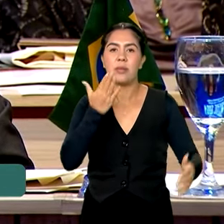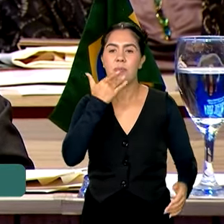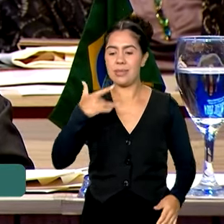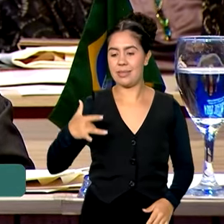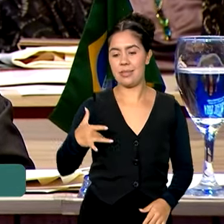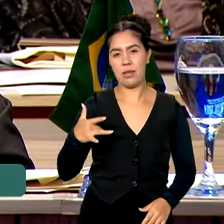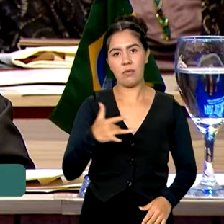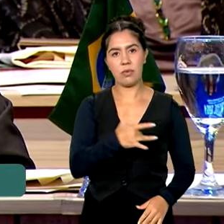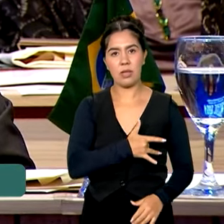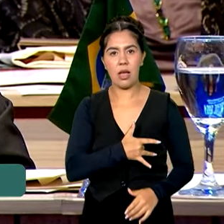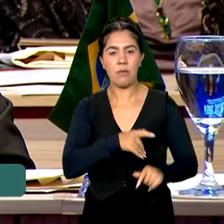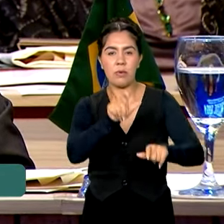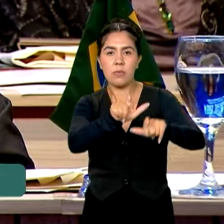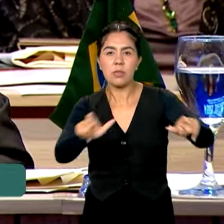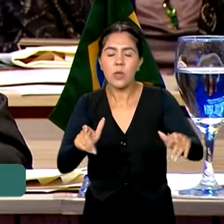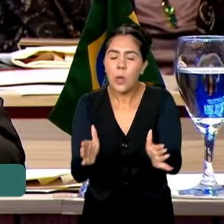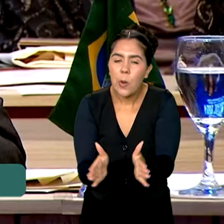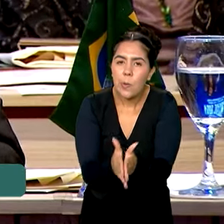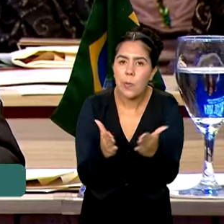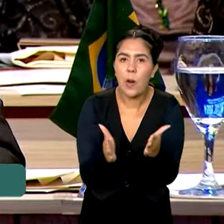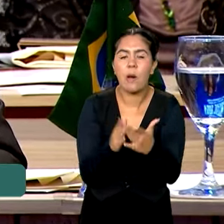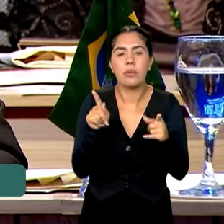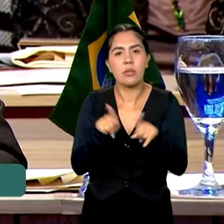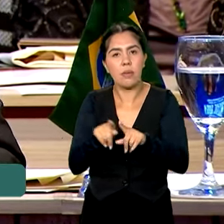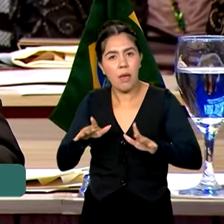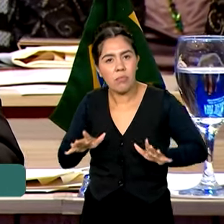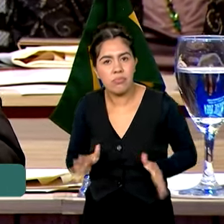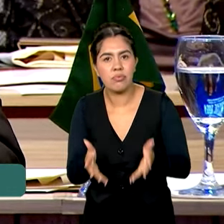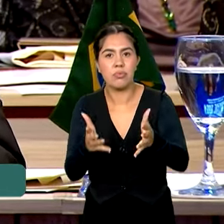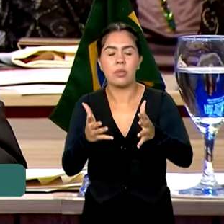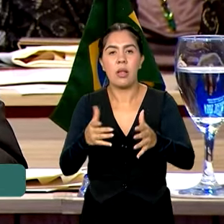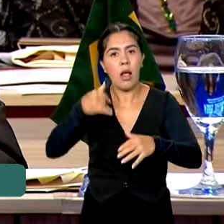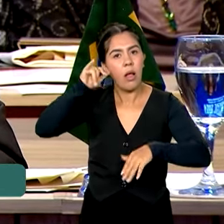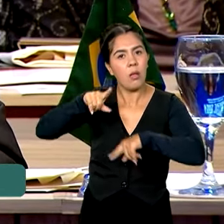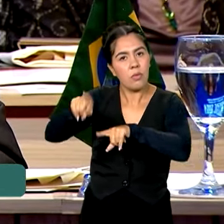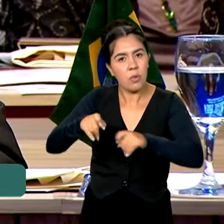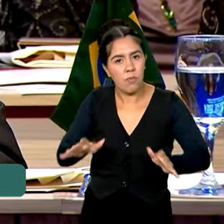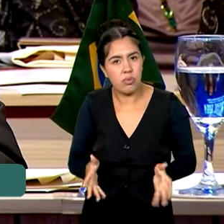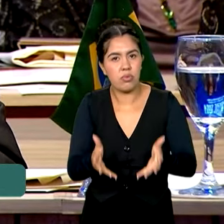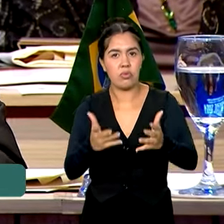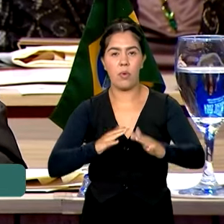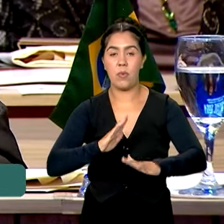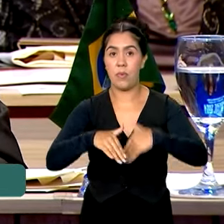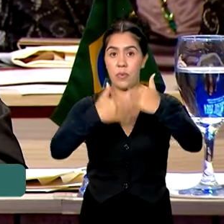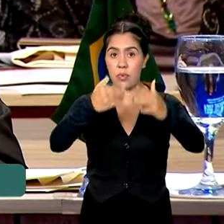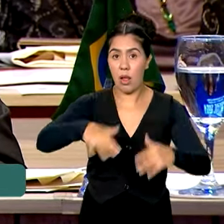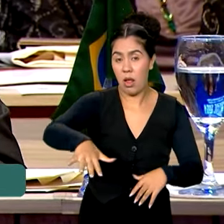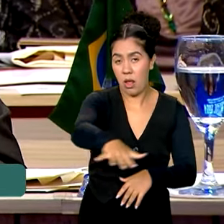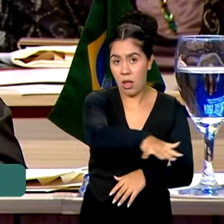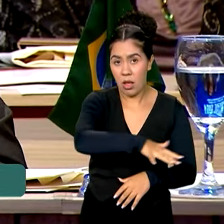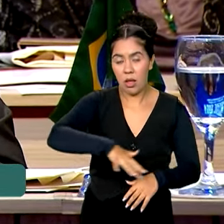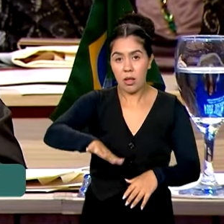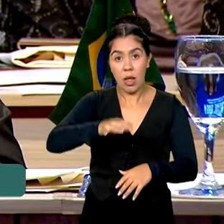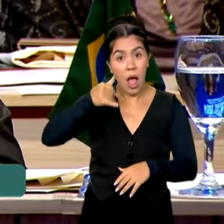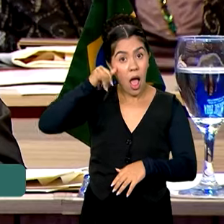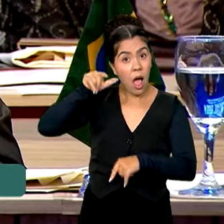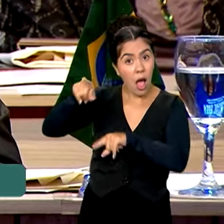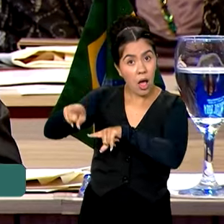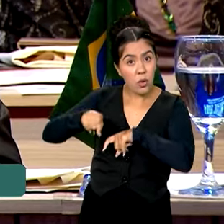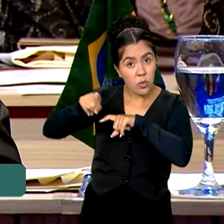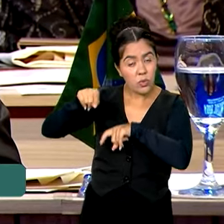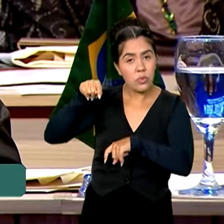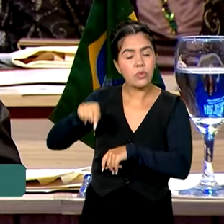vulneráveis, estimule a produção agrícola e promova o desenvolvimento local. A agricultura familiar